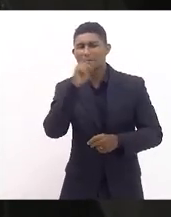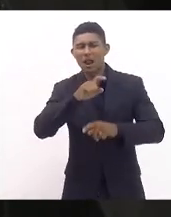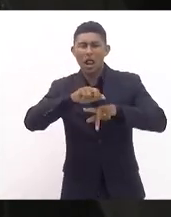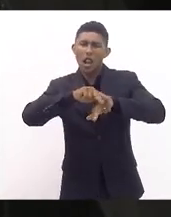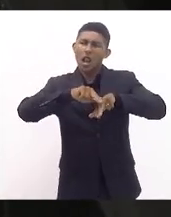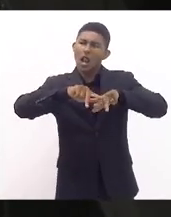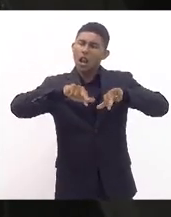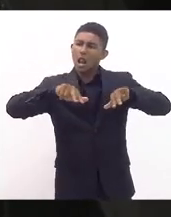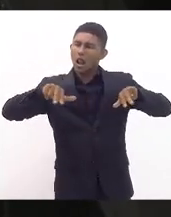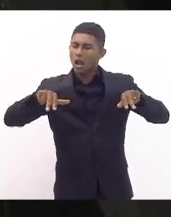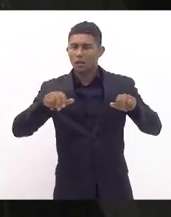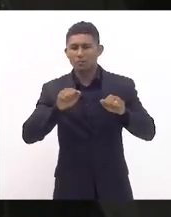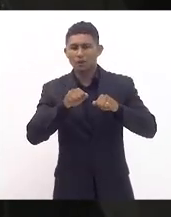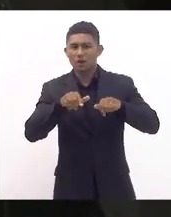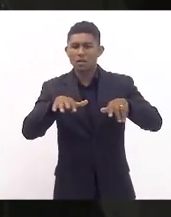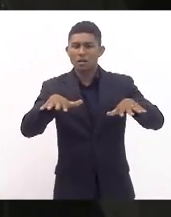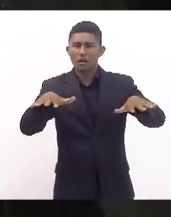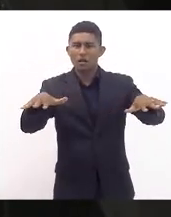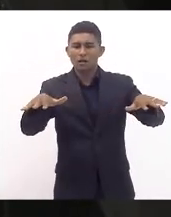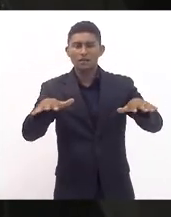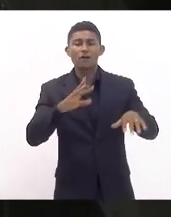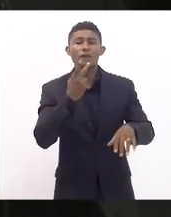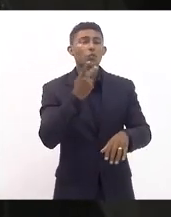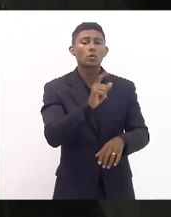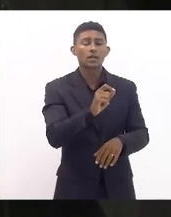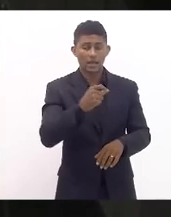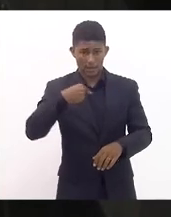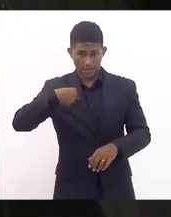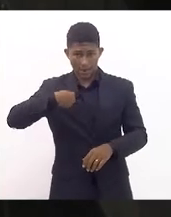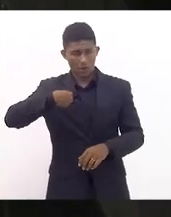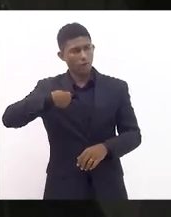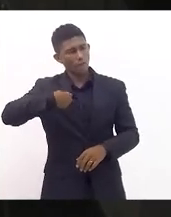a dizer que eu o procurei para